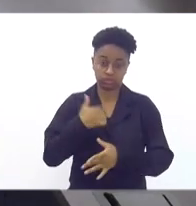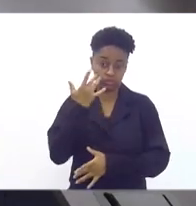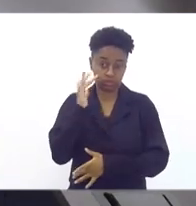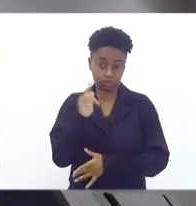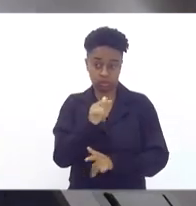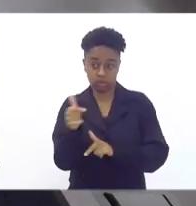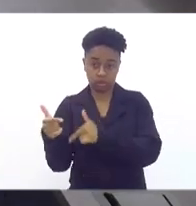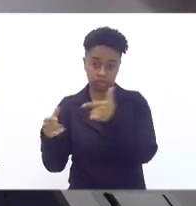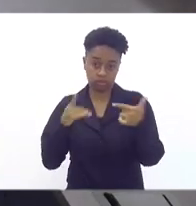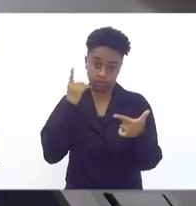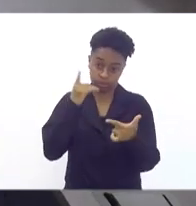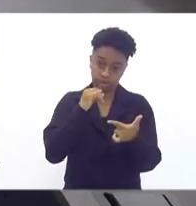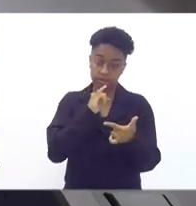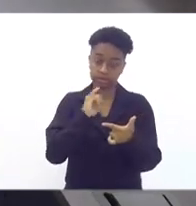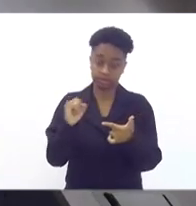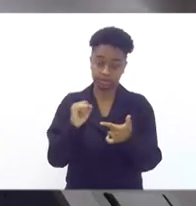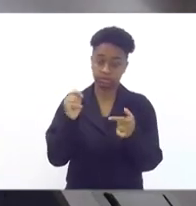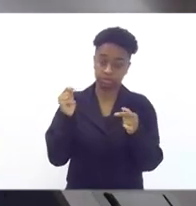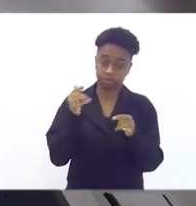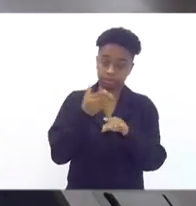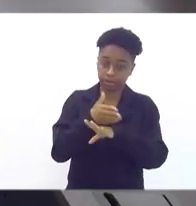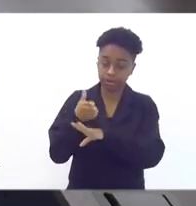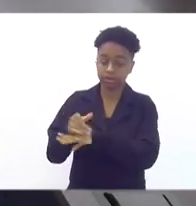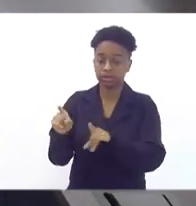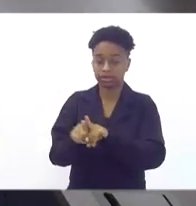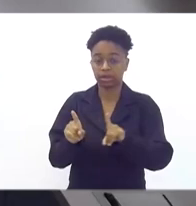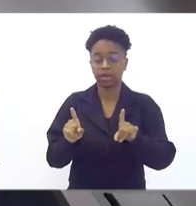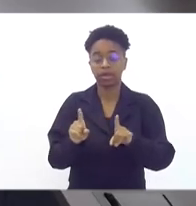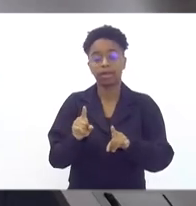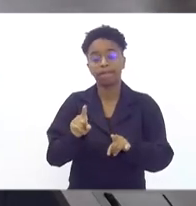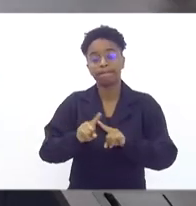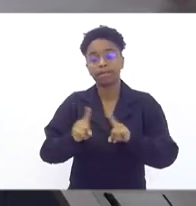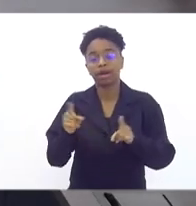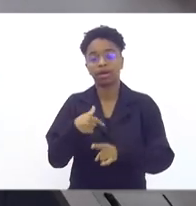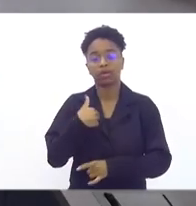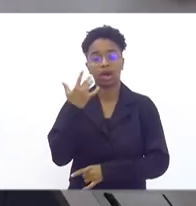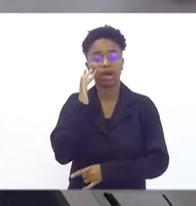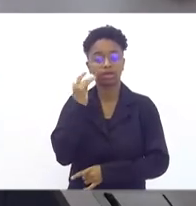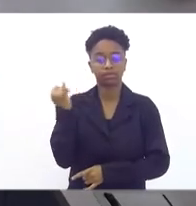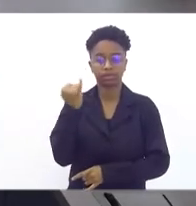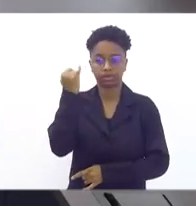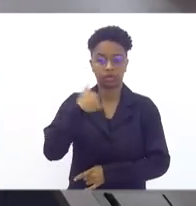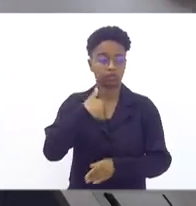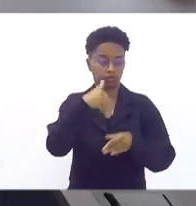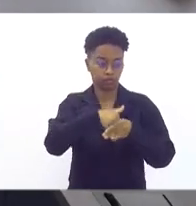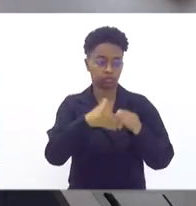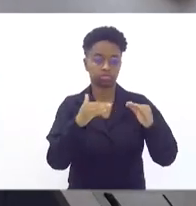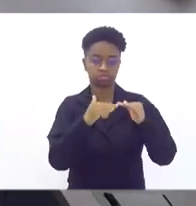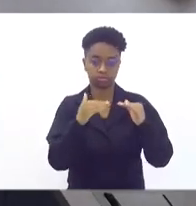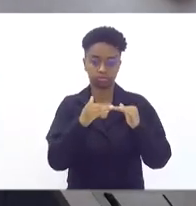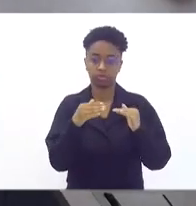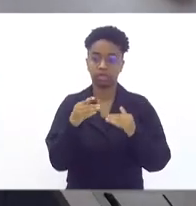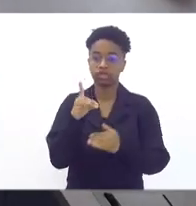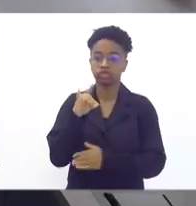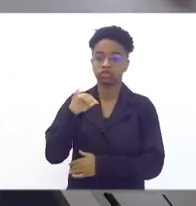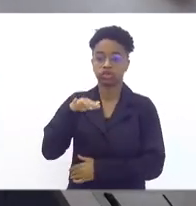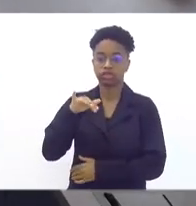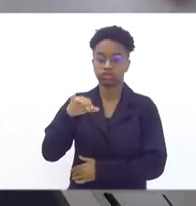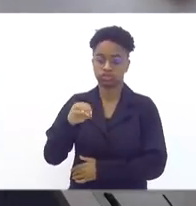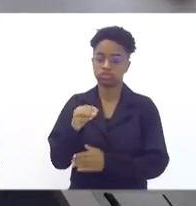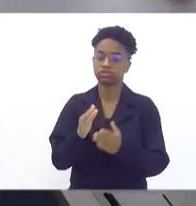colegas Federal também participar mas acho muito importante então voto favorável como vota Deputado Dionísio